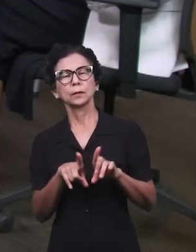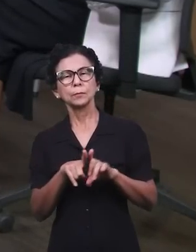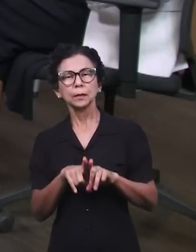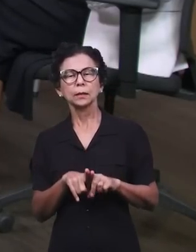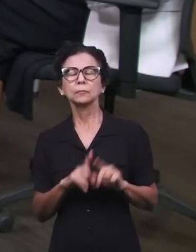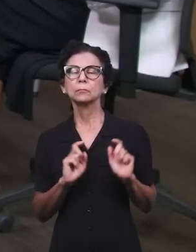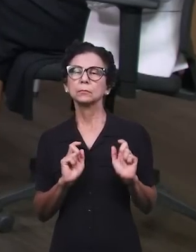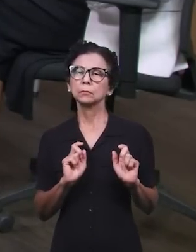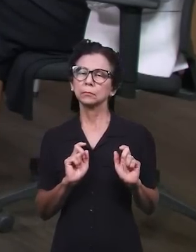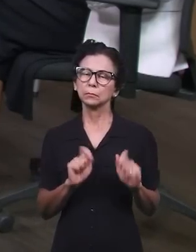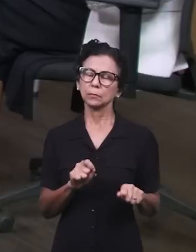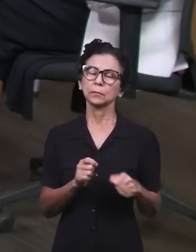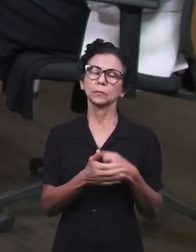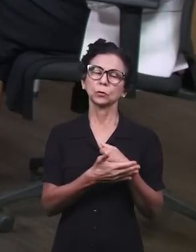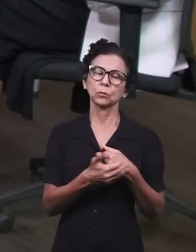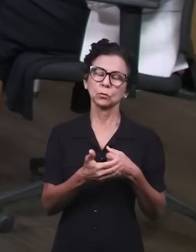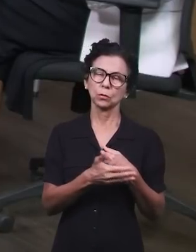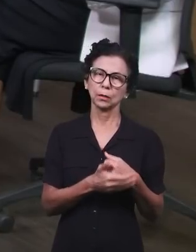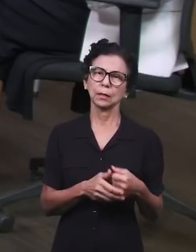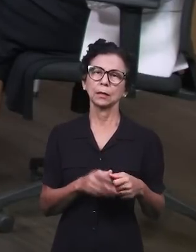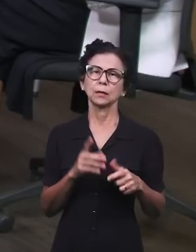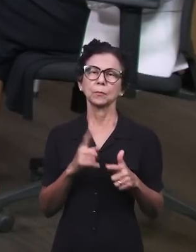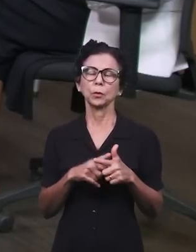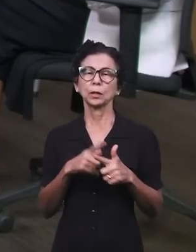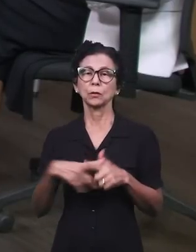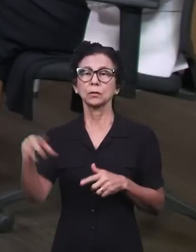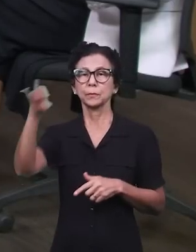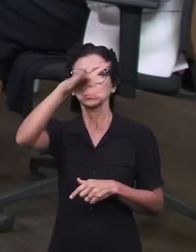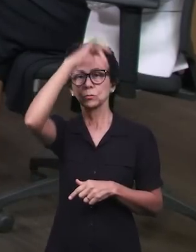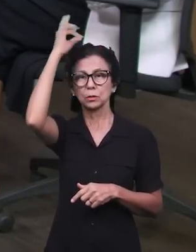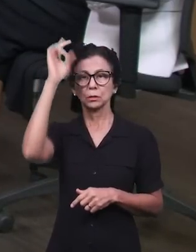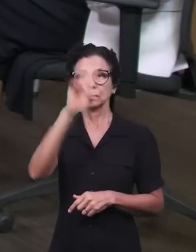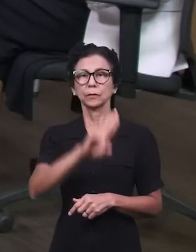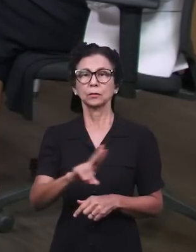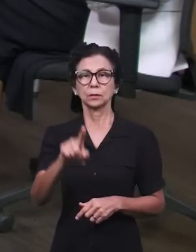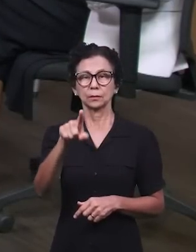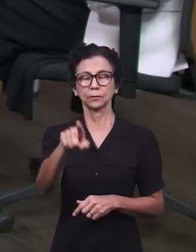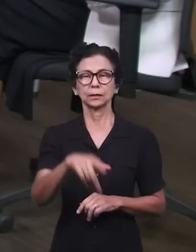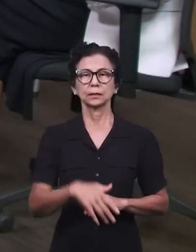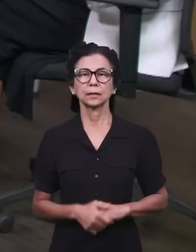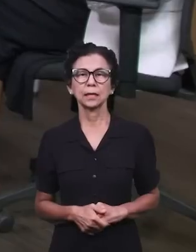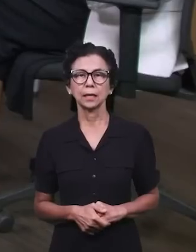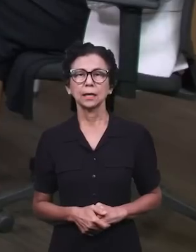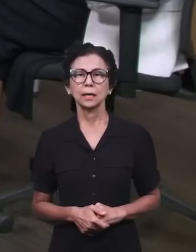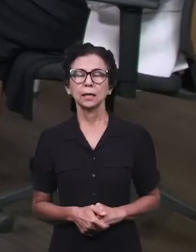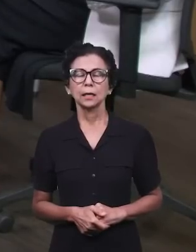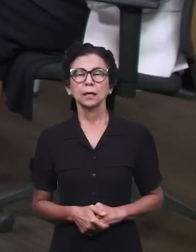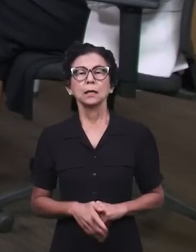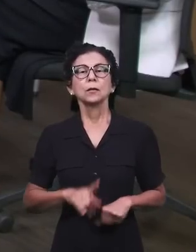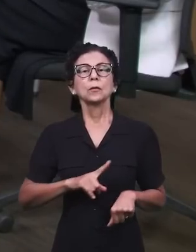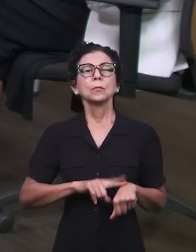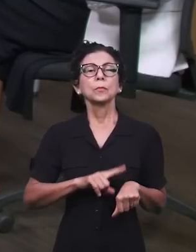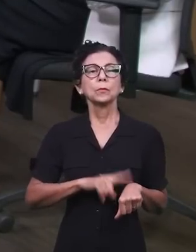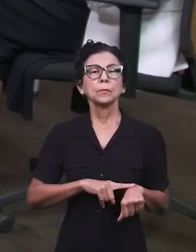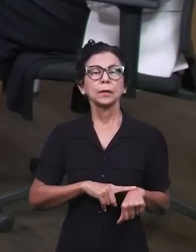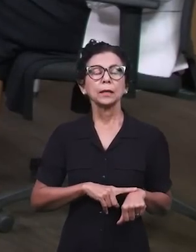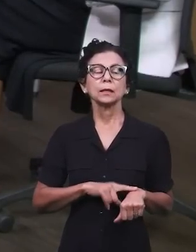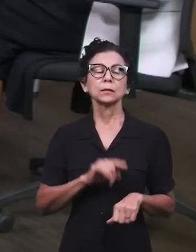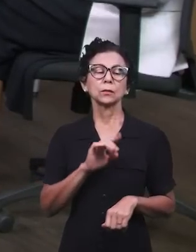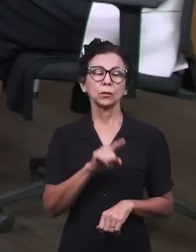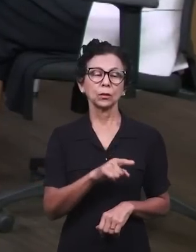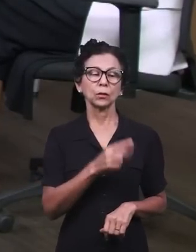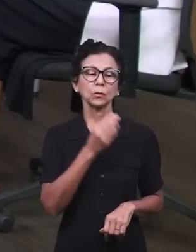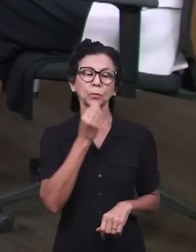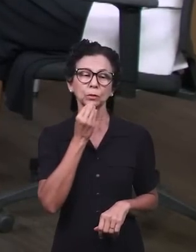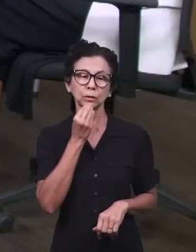vai falar é o Espírito Santo através de você. Então é momento de dizer o seguinte: não é momento de assustar ninguém, mas é momento de dizer que é uma